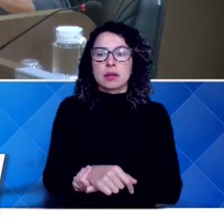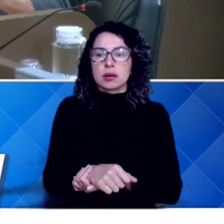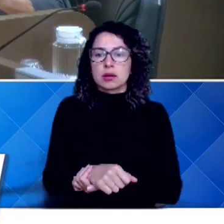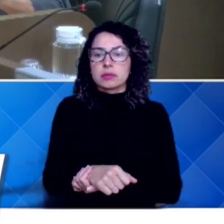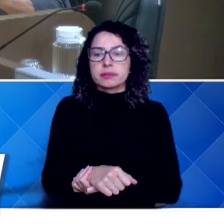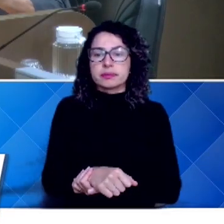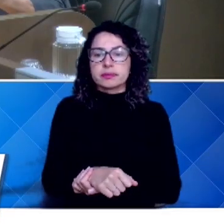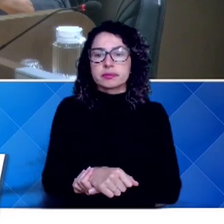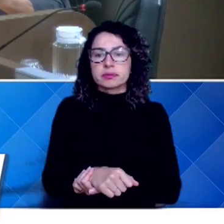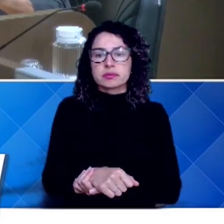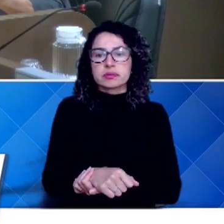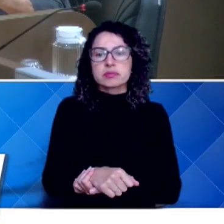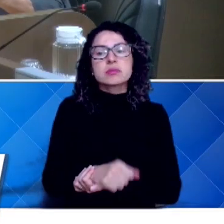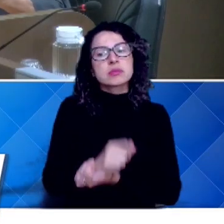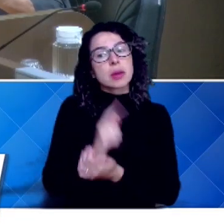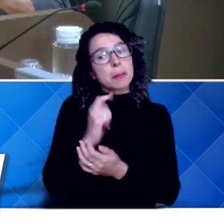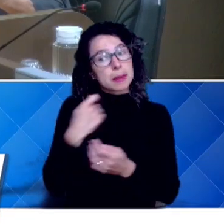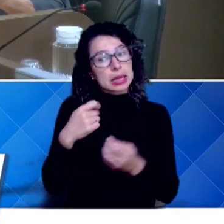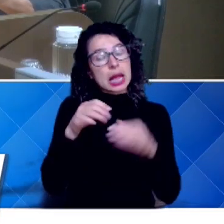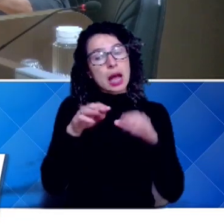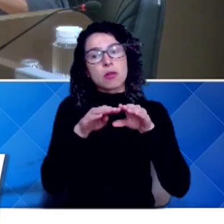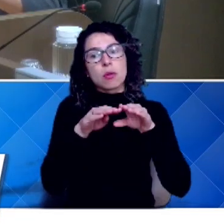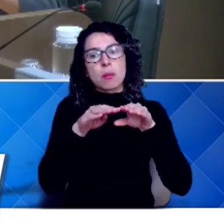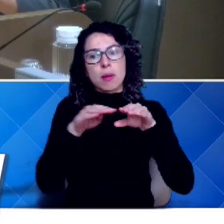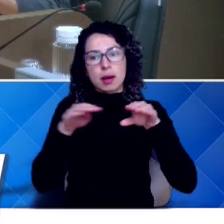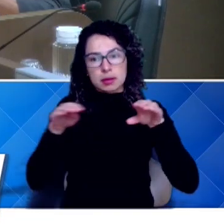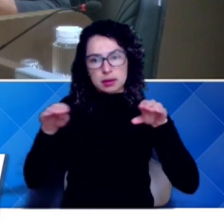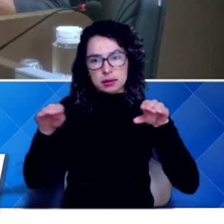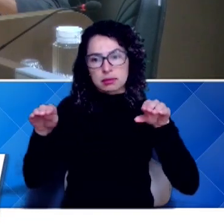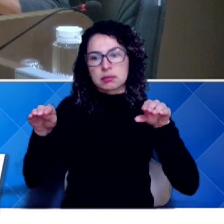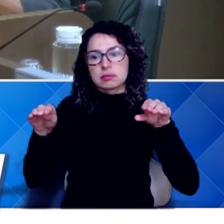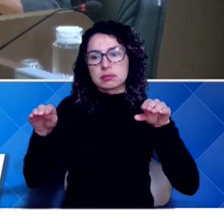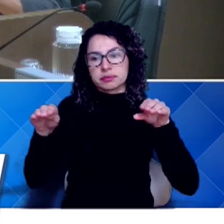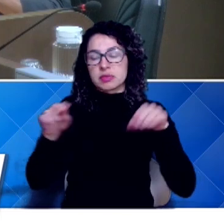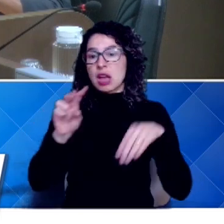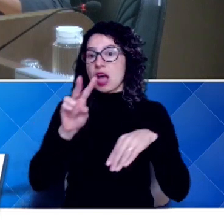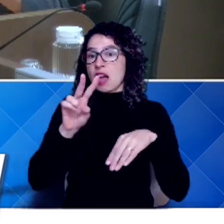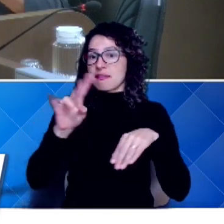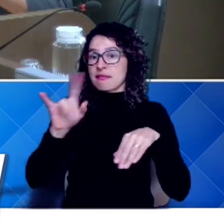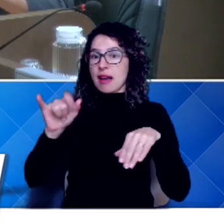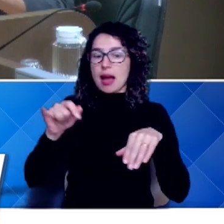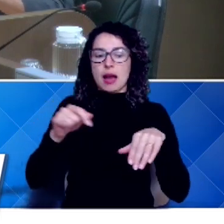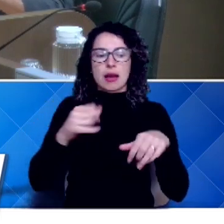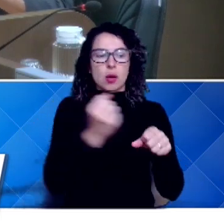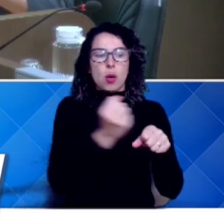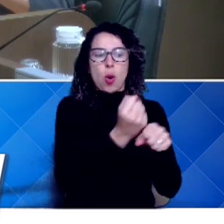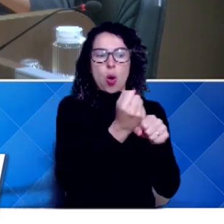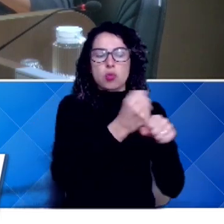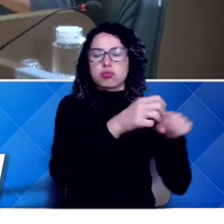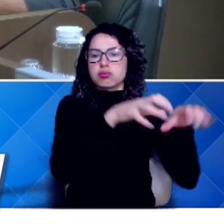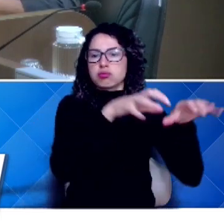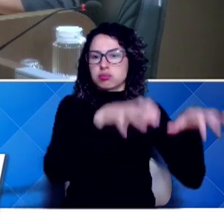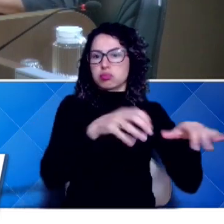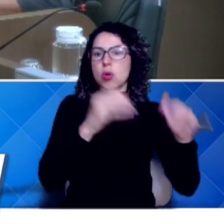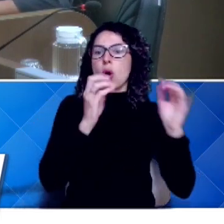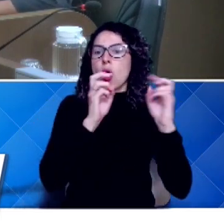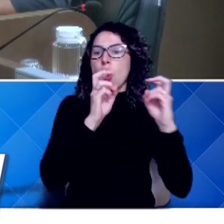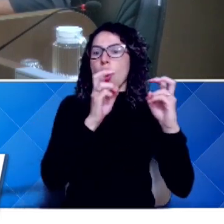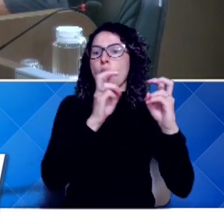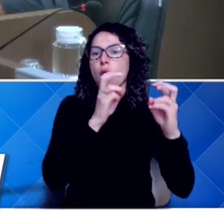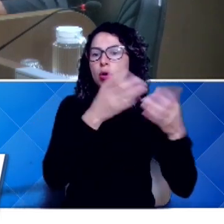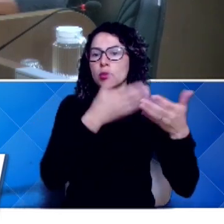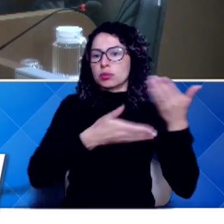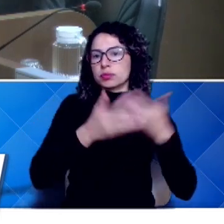deveria ter um padrão, já que vai espalhar estações de integração, bonito nome,